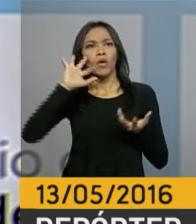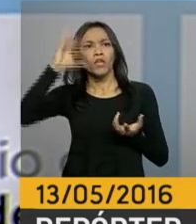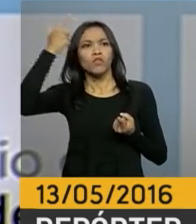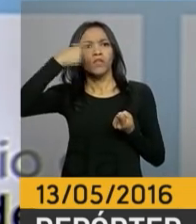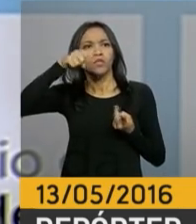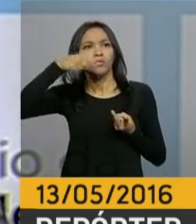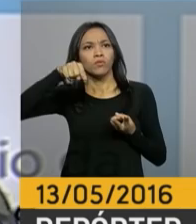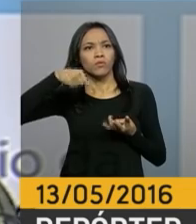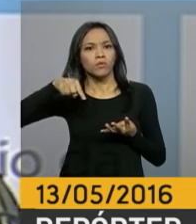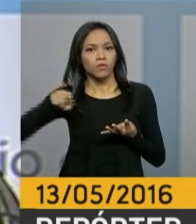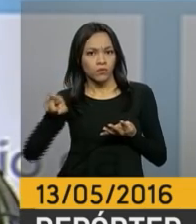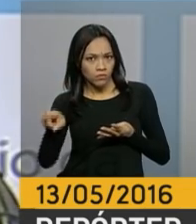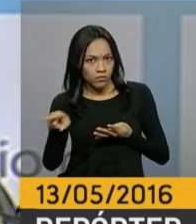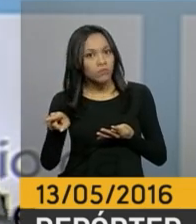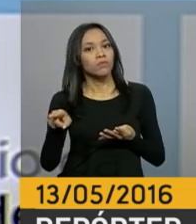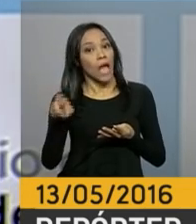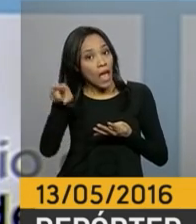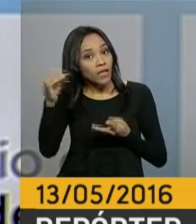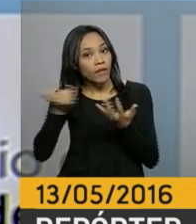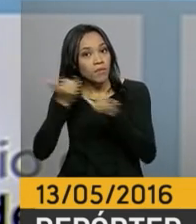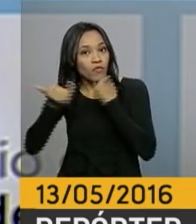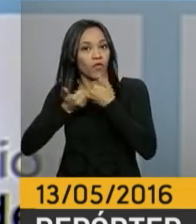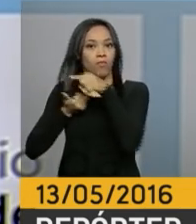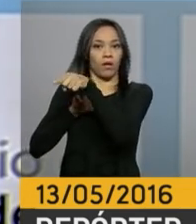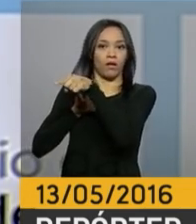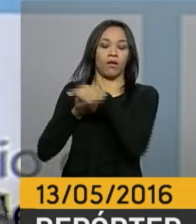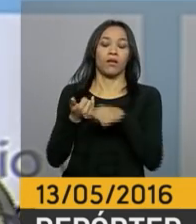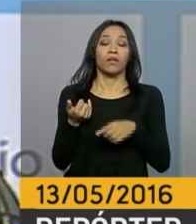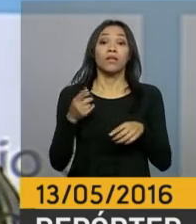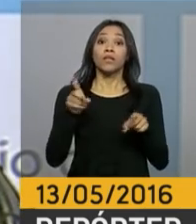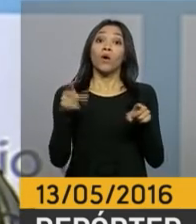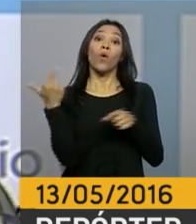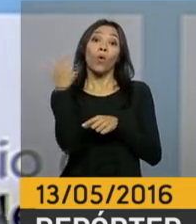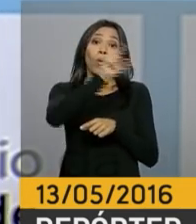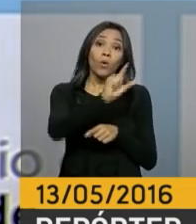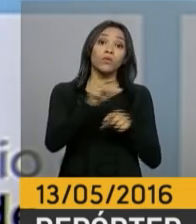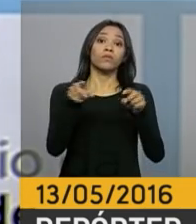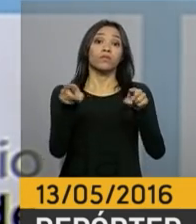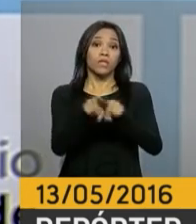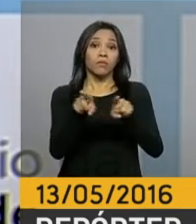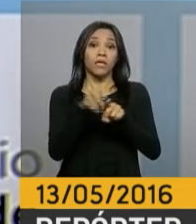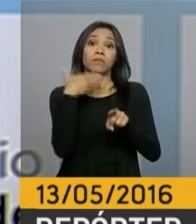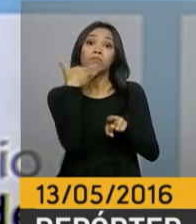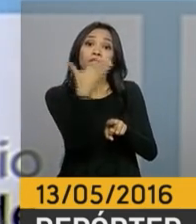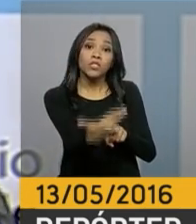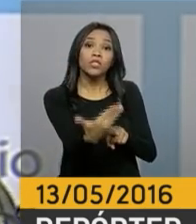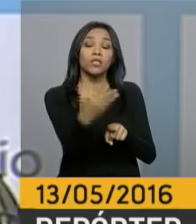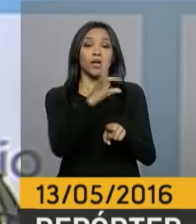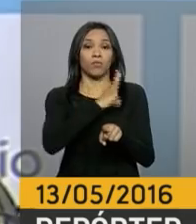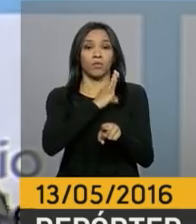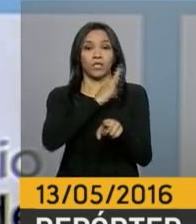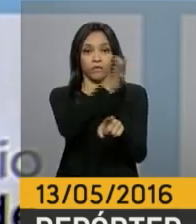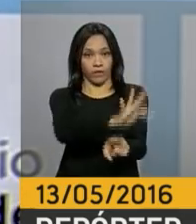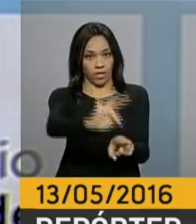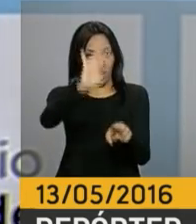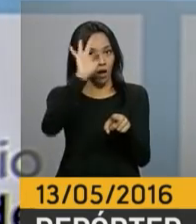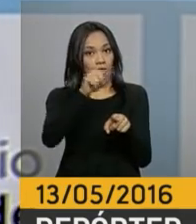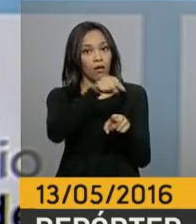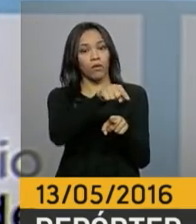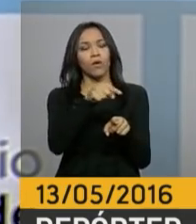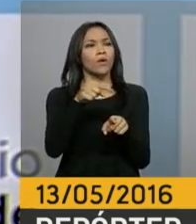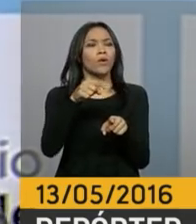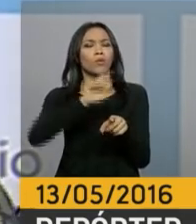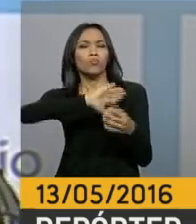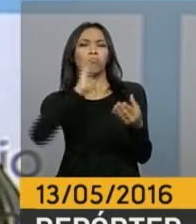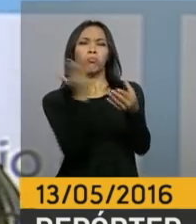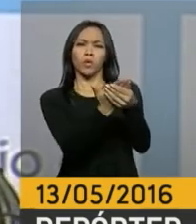o a polícia federal pedi também todos os inquéritos que estão em andamento que não estejam em